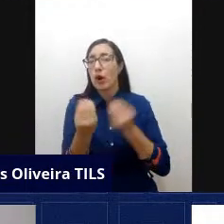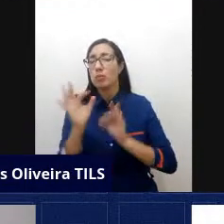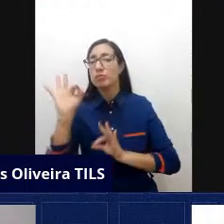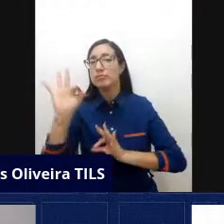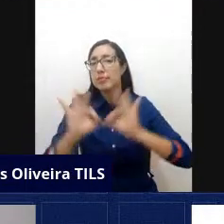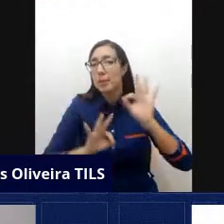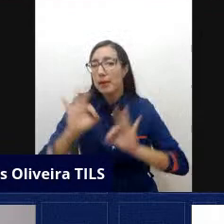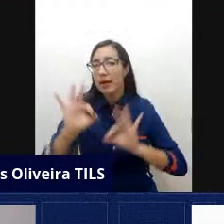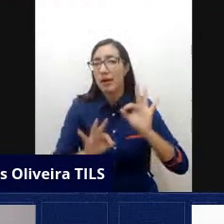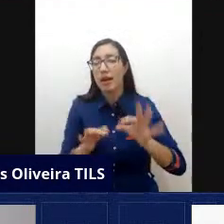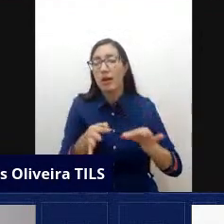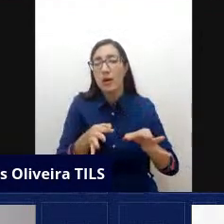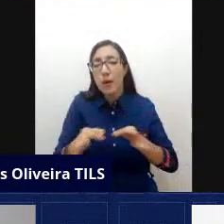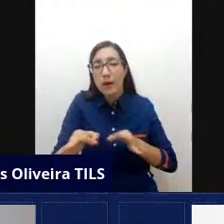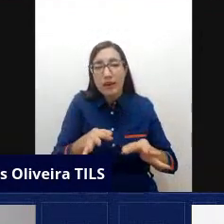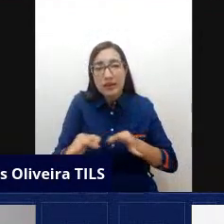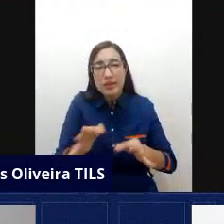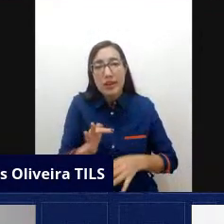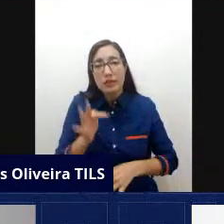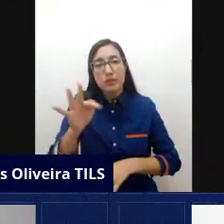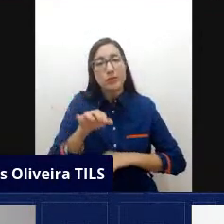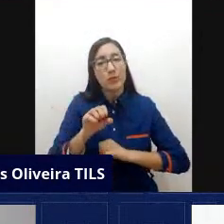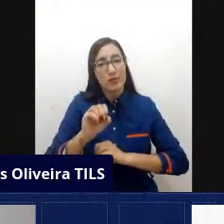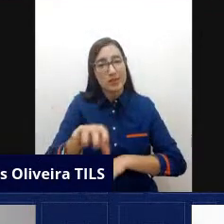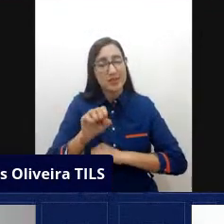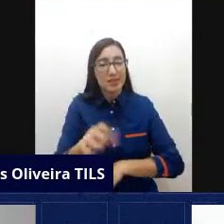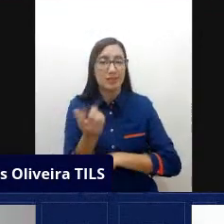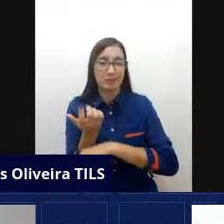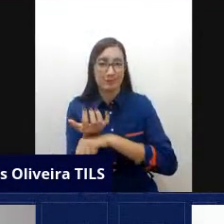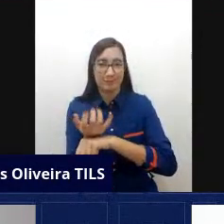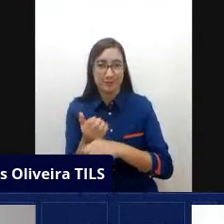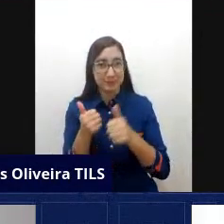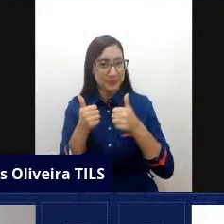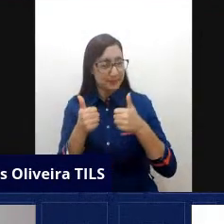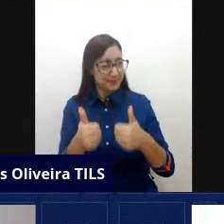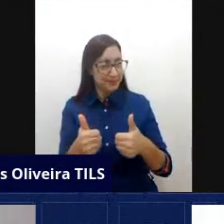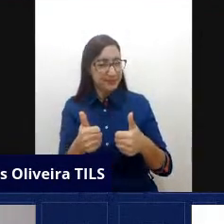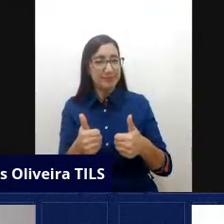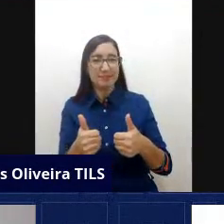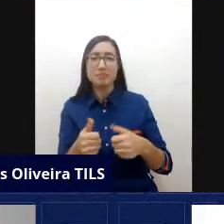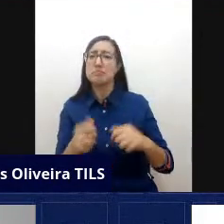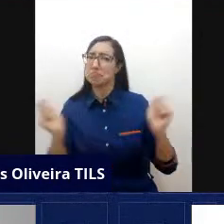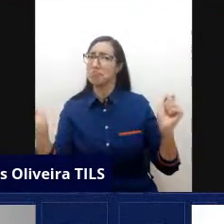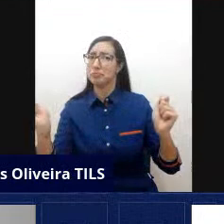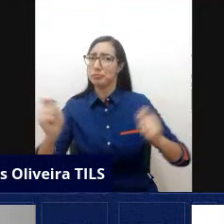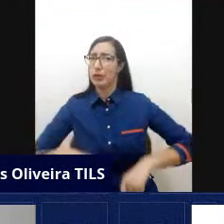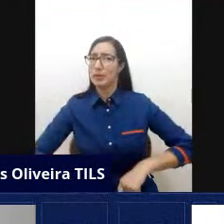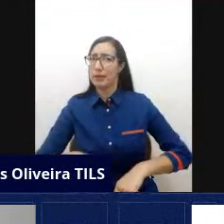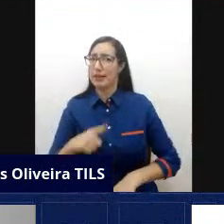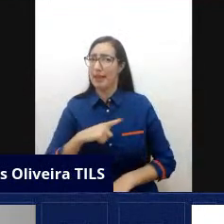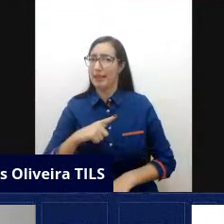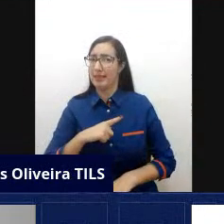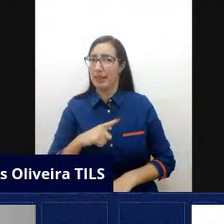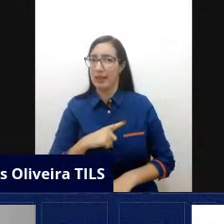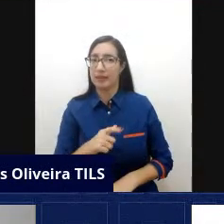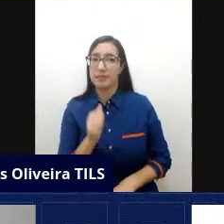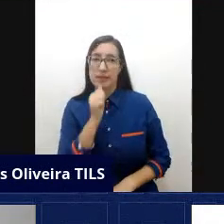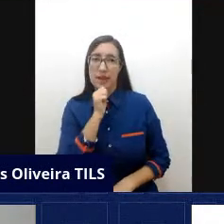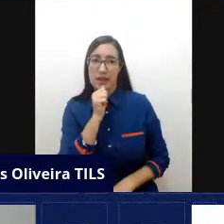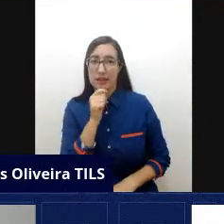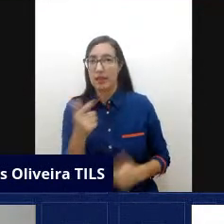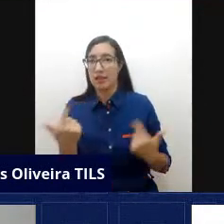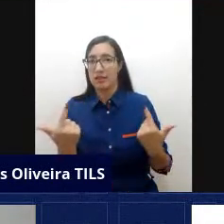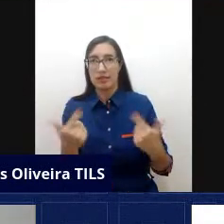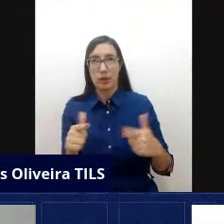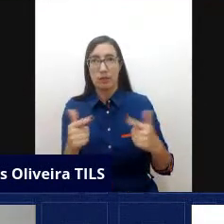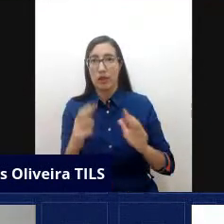momento do ensino e da educação da Rural. Tá? Então, todas as possibilidades são possíveis, não existe nada formatado ainda, está sendo pensado,